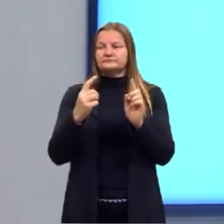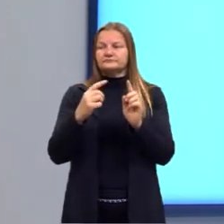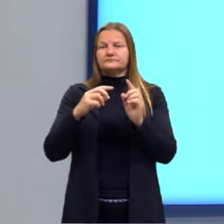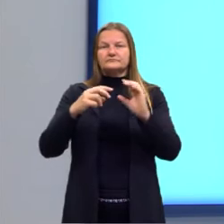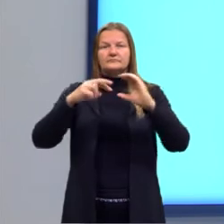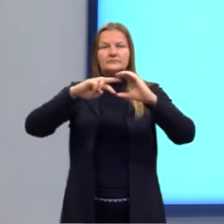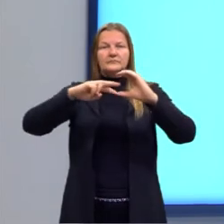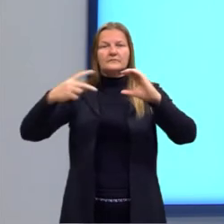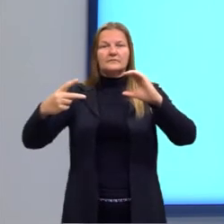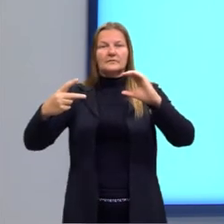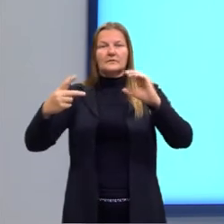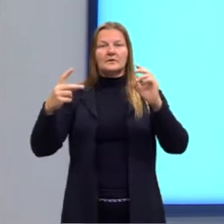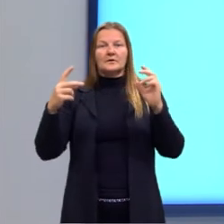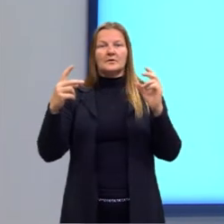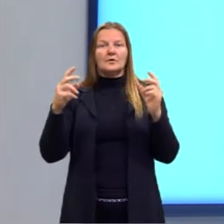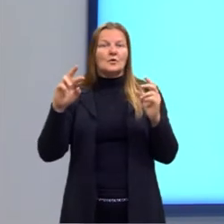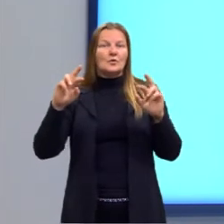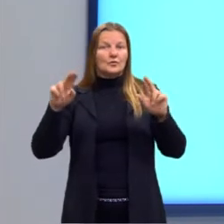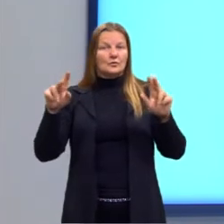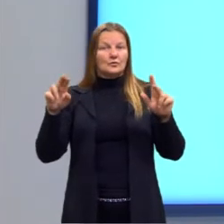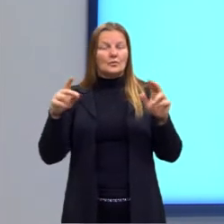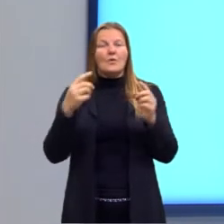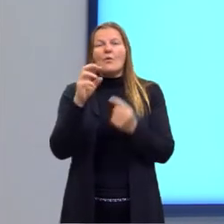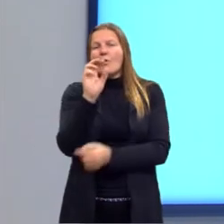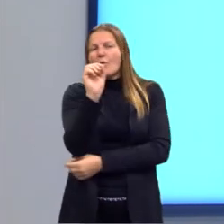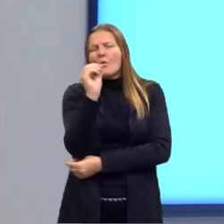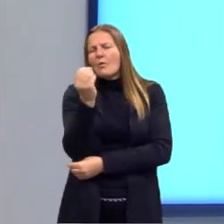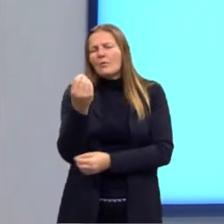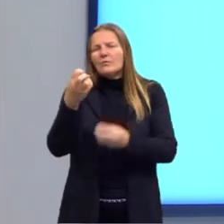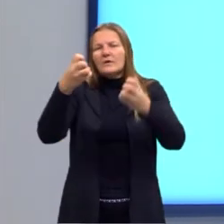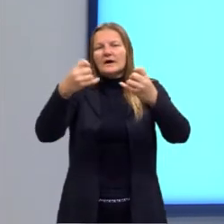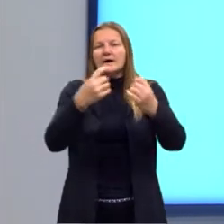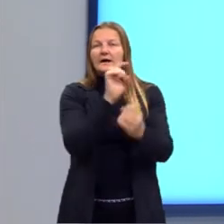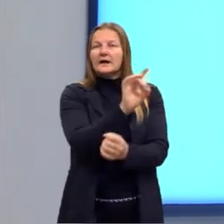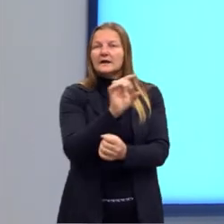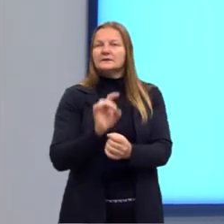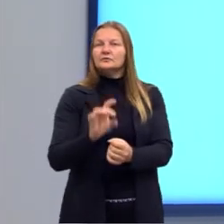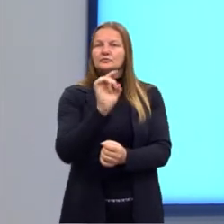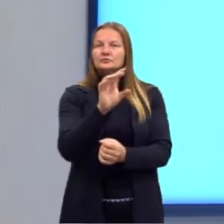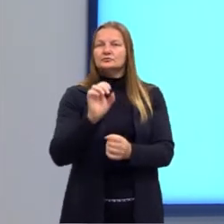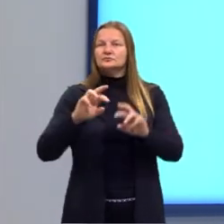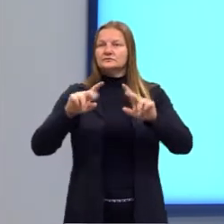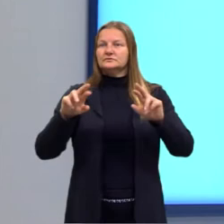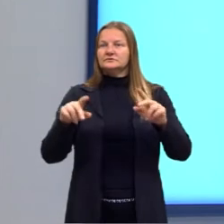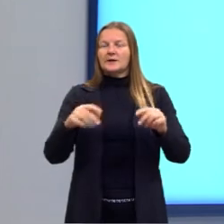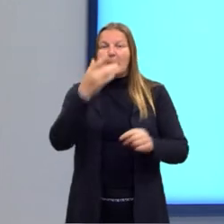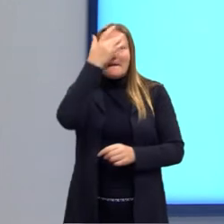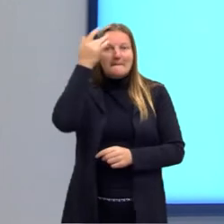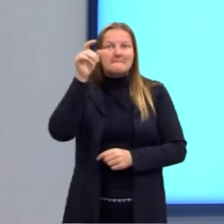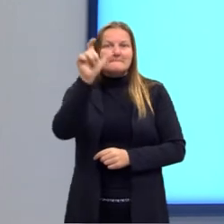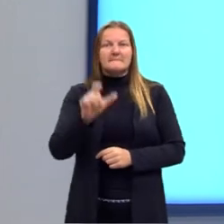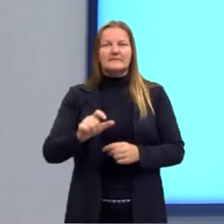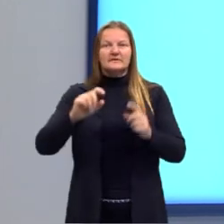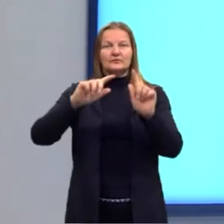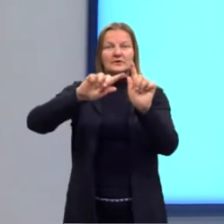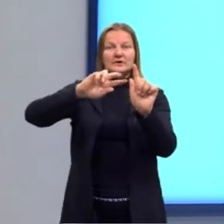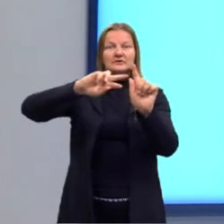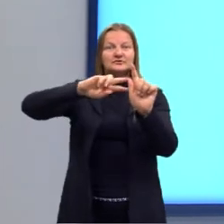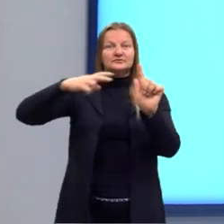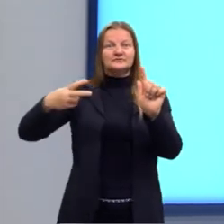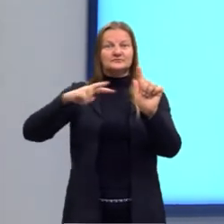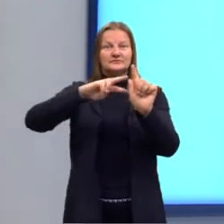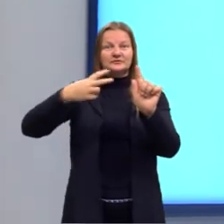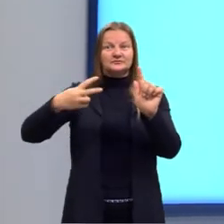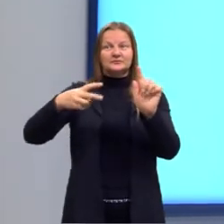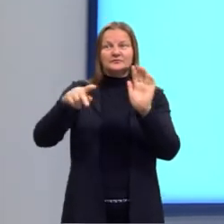heterozigoto né Por ter um mecanismo de dominância completa Então as pessoas com esse genótipo aqui